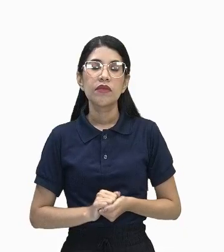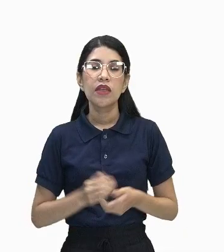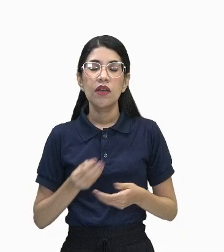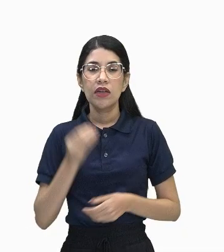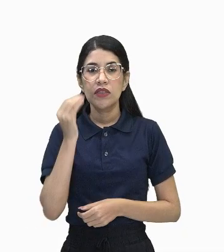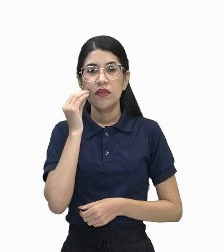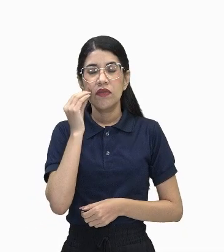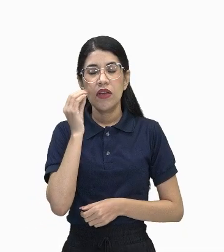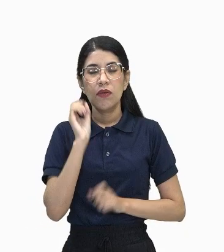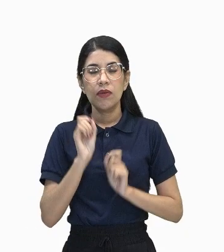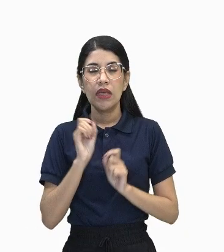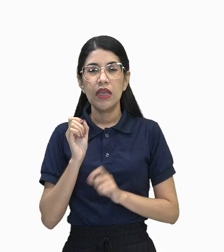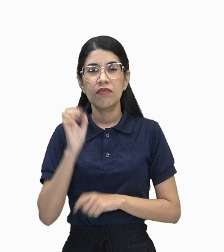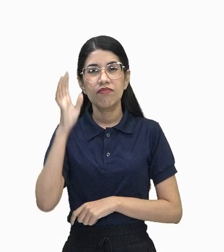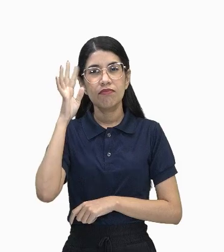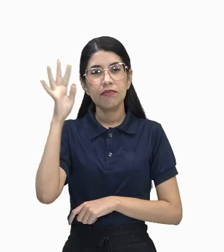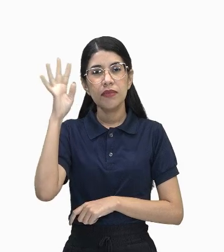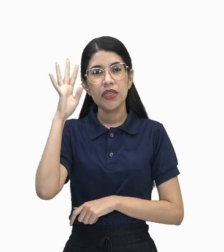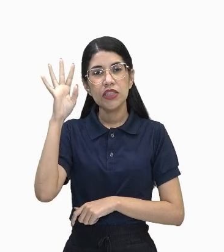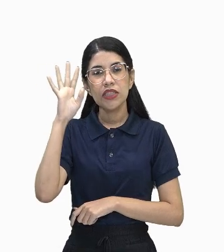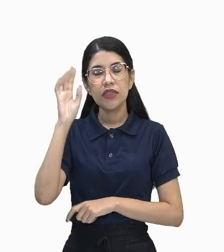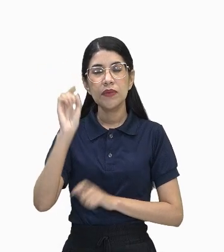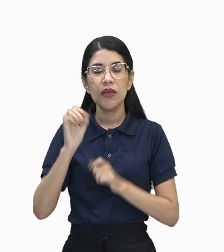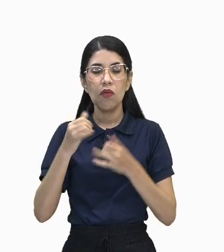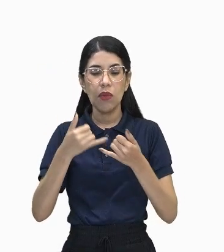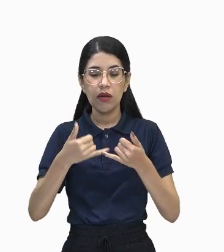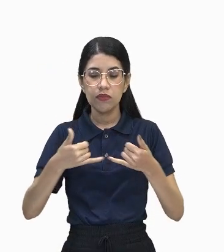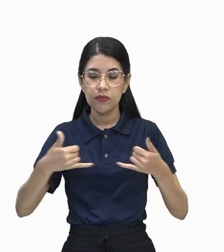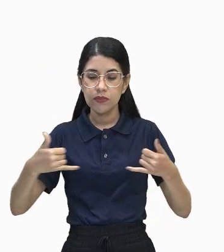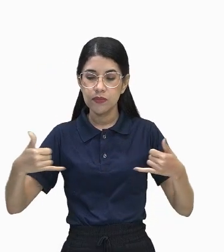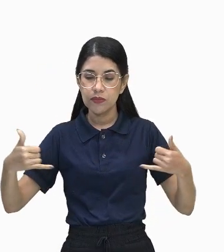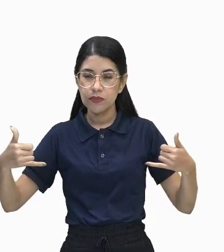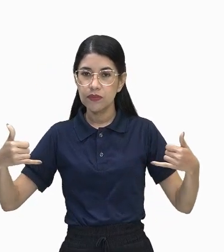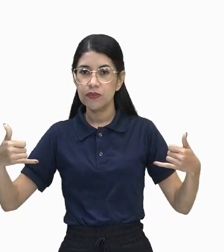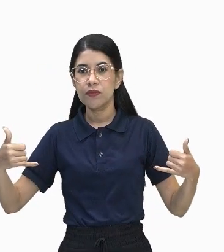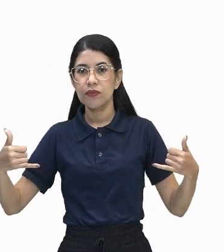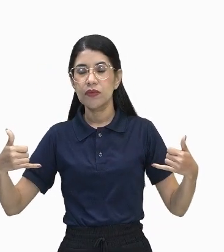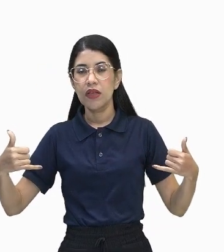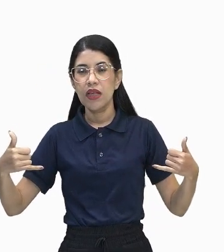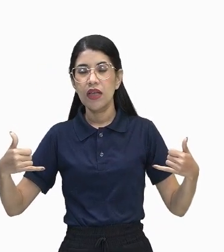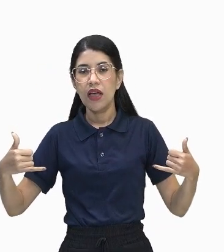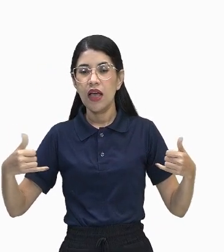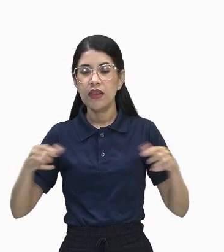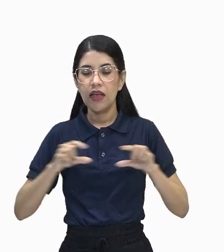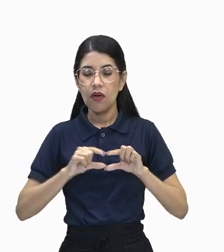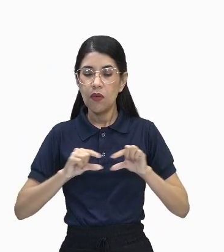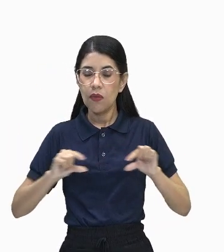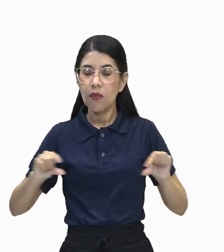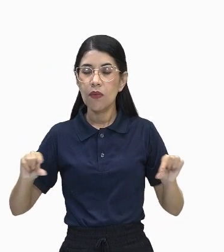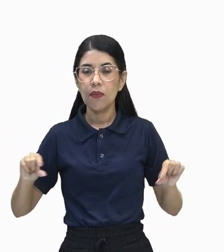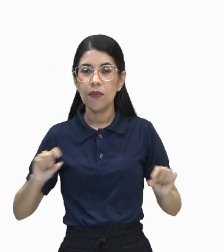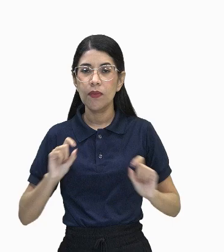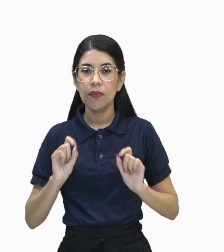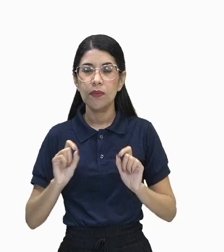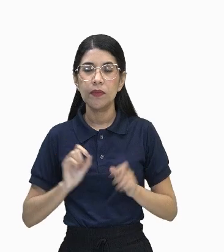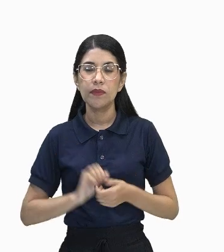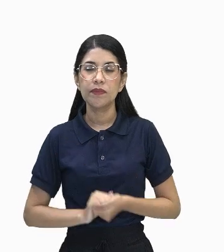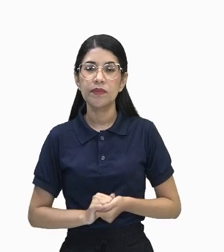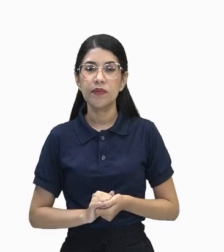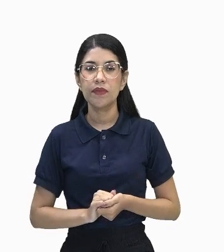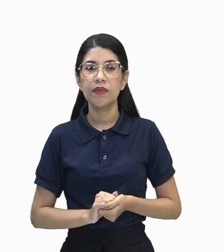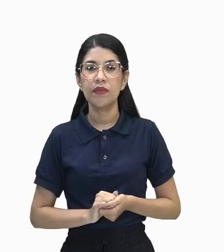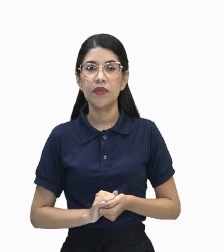pouco da imaginação, olha só. Imagine uma corda esticada na posição horizontal, ao